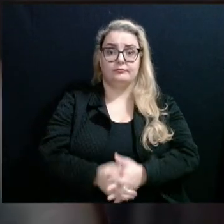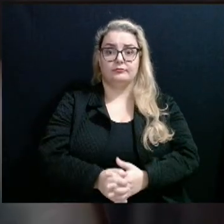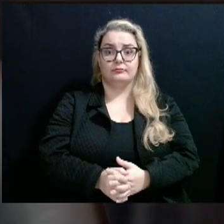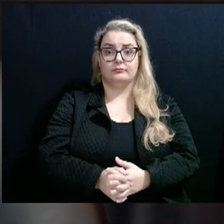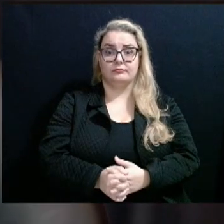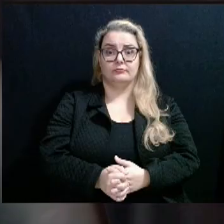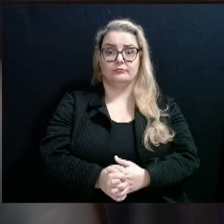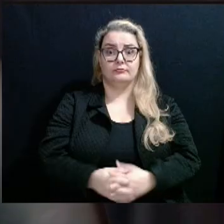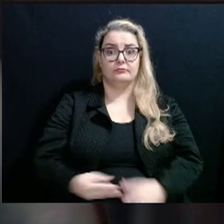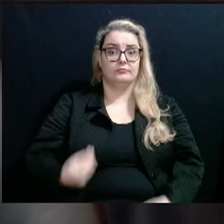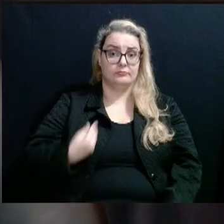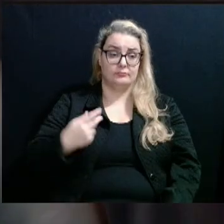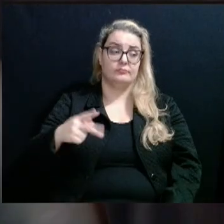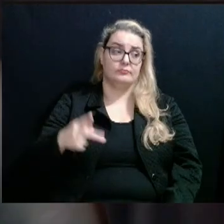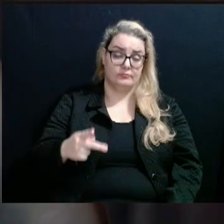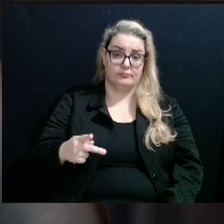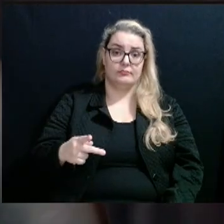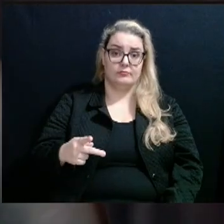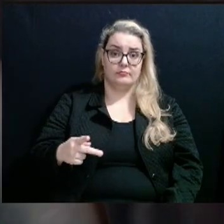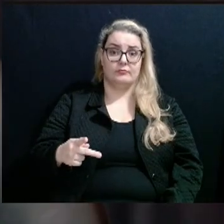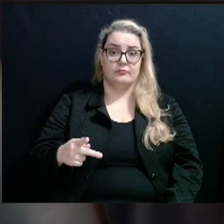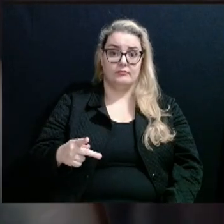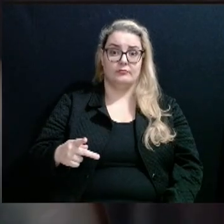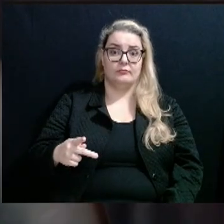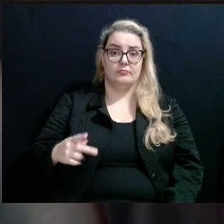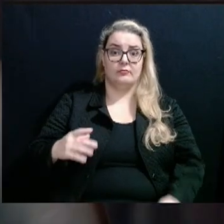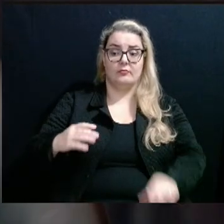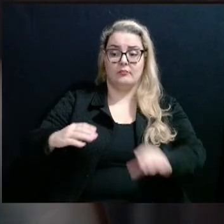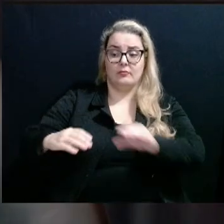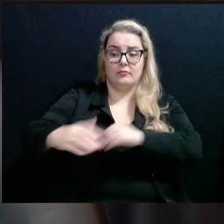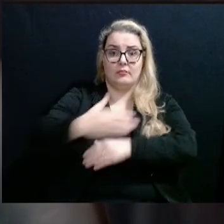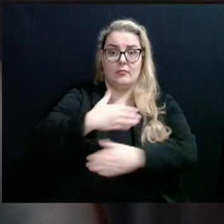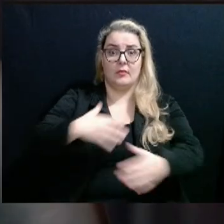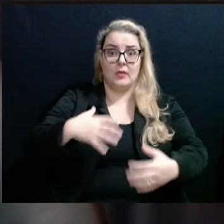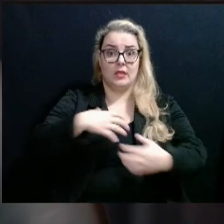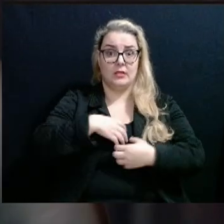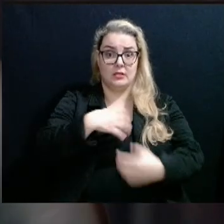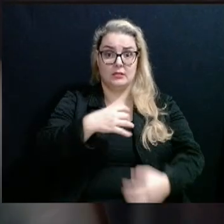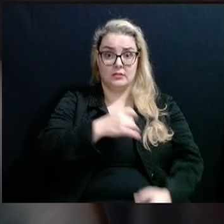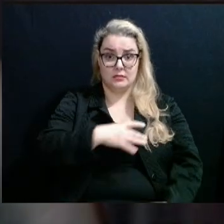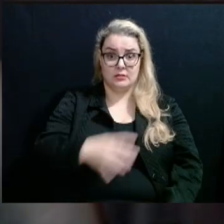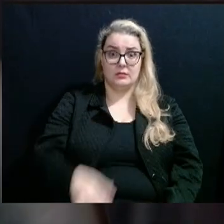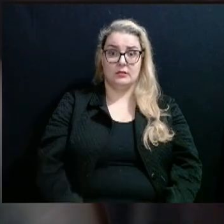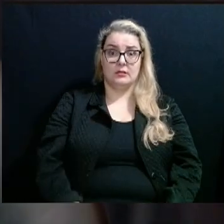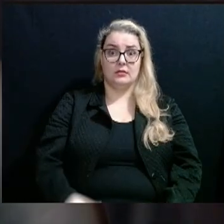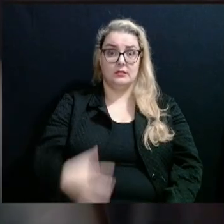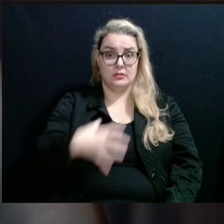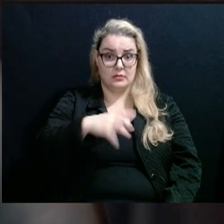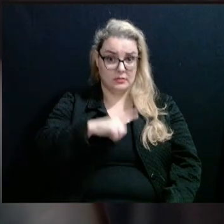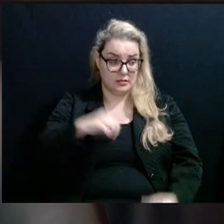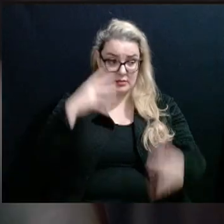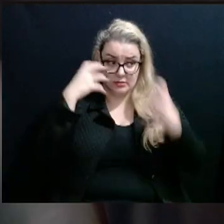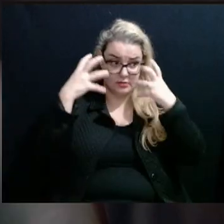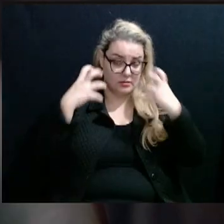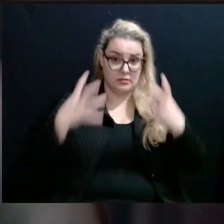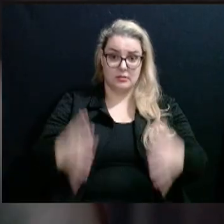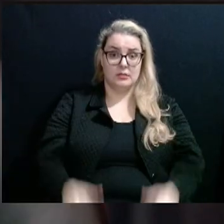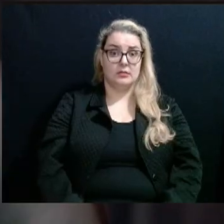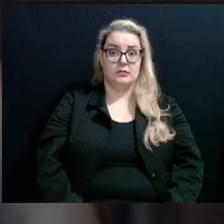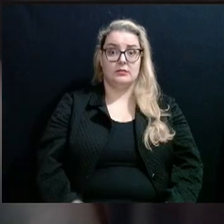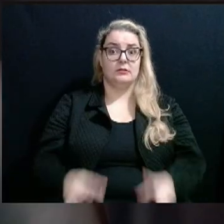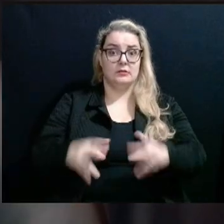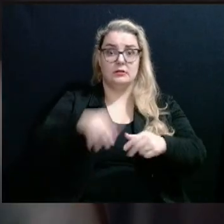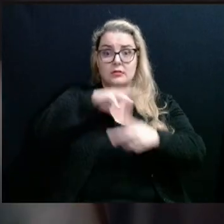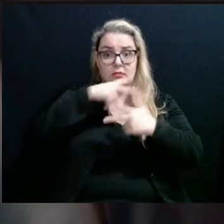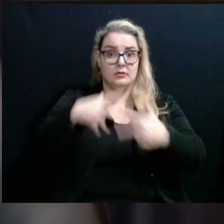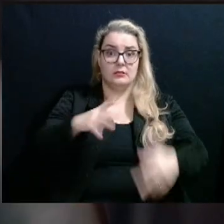a comunicação, Uhum. sentem medo, têm estresse, todos os animais sentem medo, têm